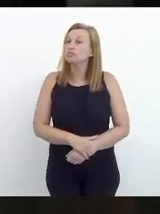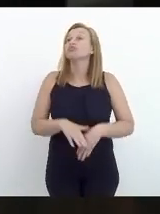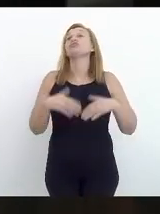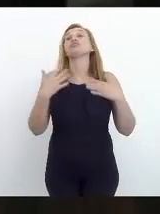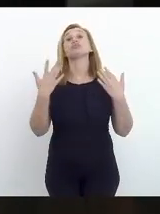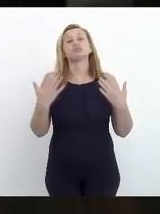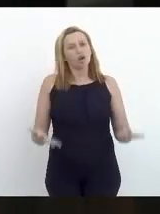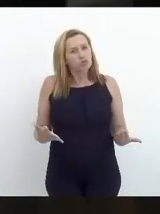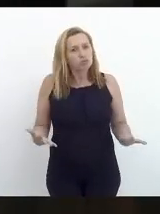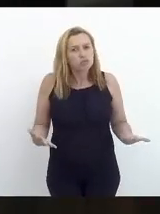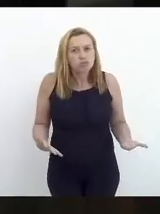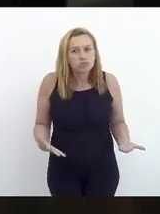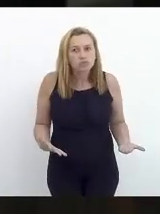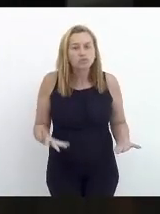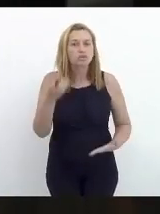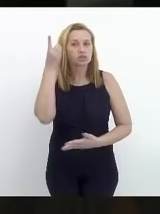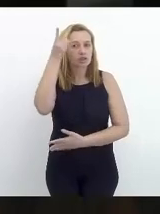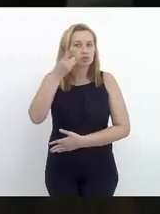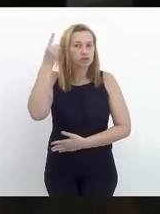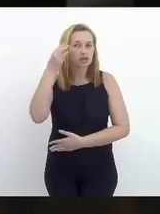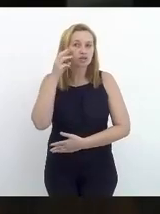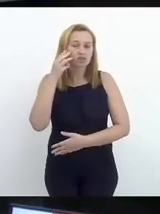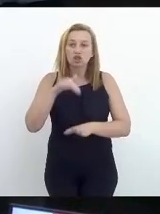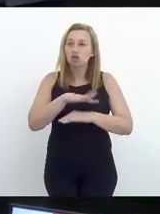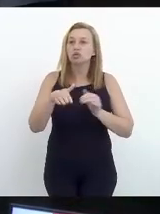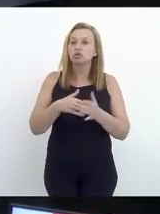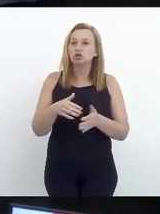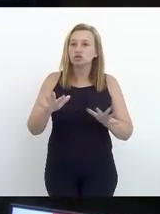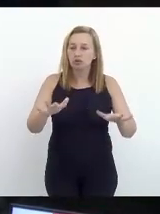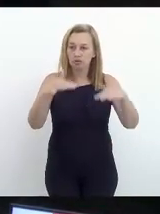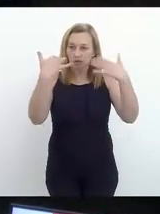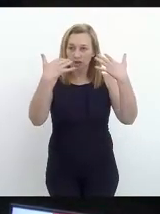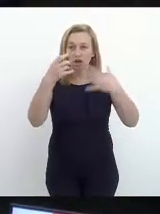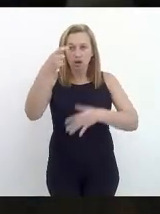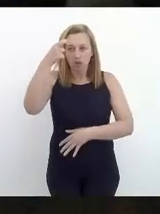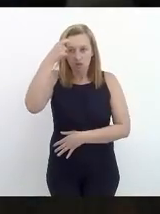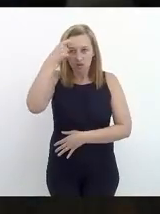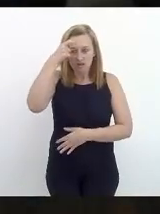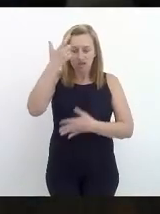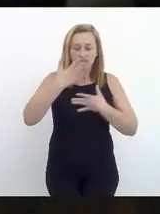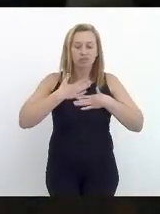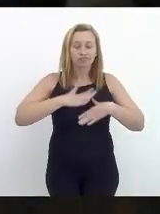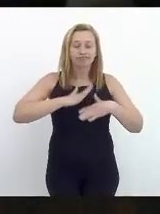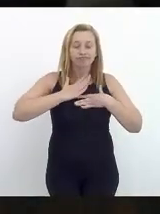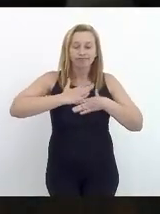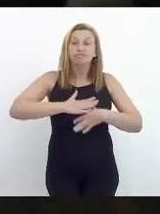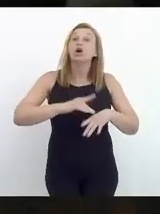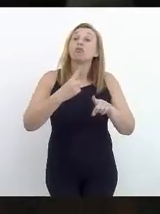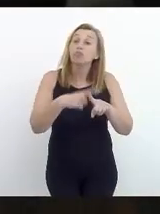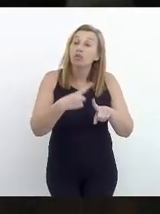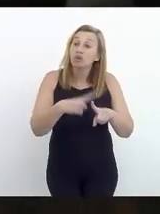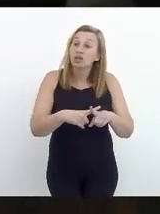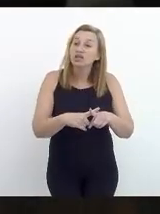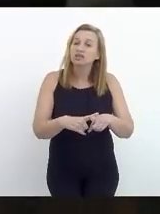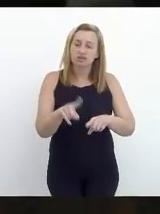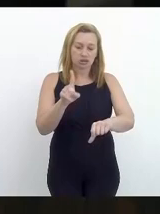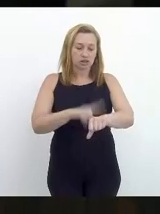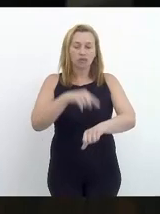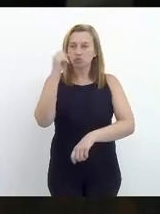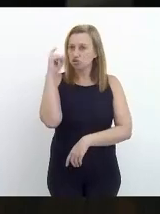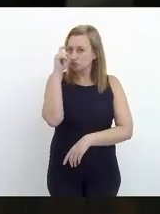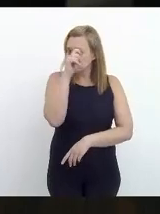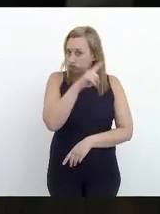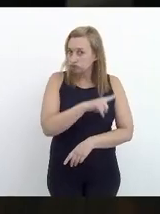Então, deputado Valdec e todos que estão me ouvindo, com a consciência tranquila, porque nesses tempos